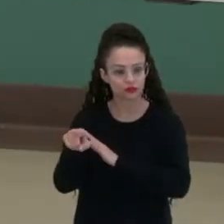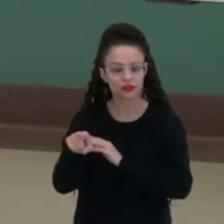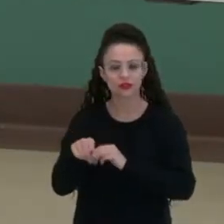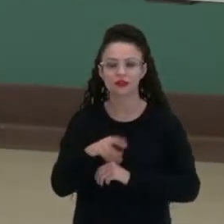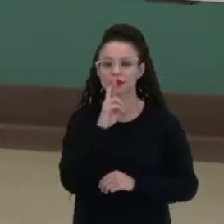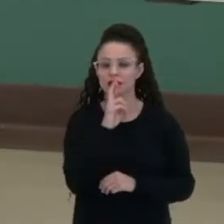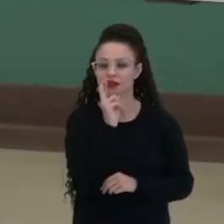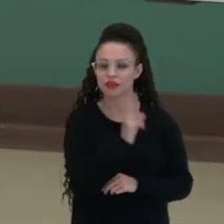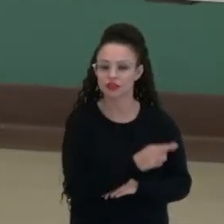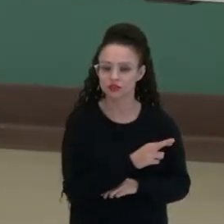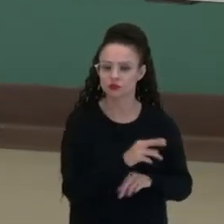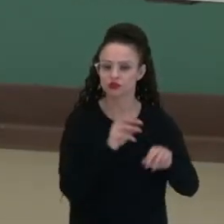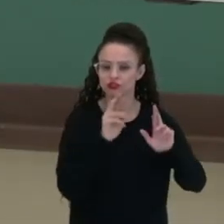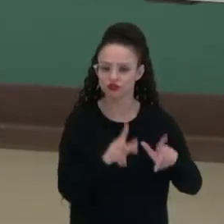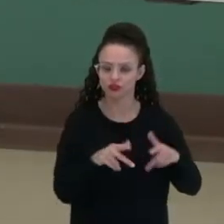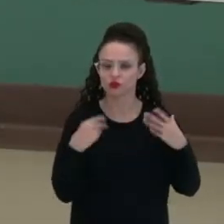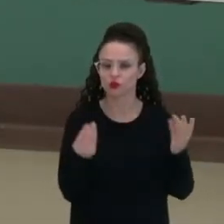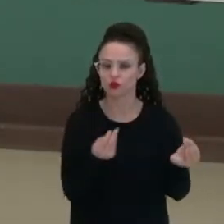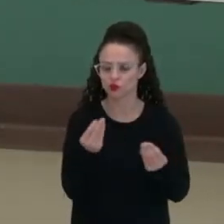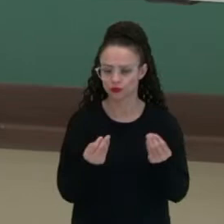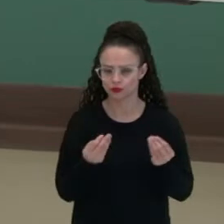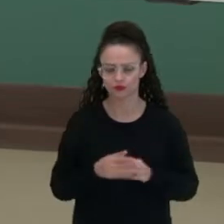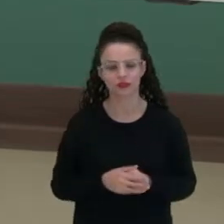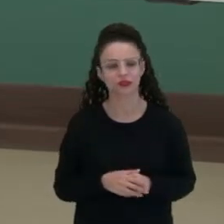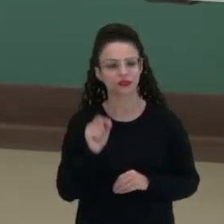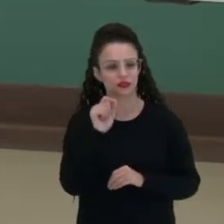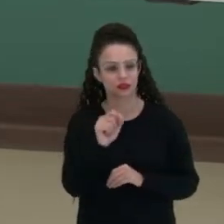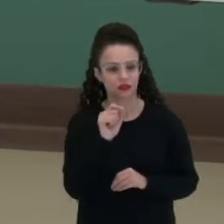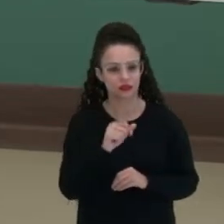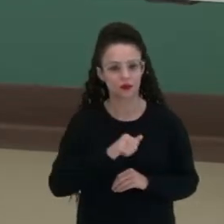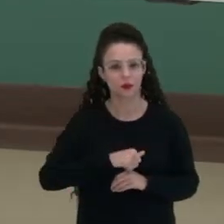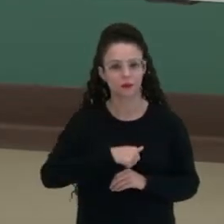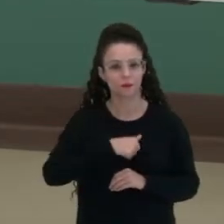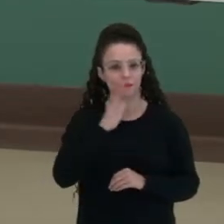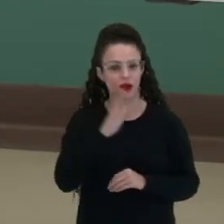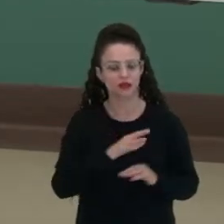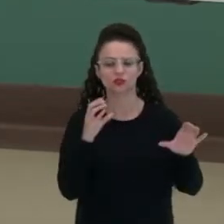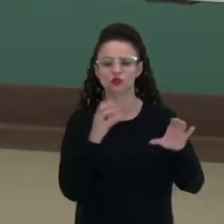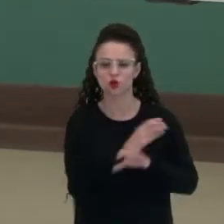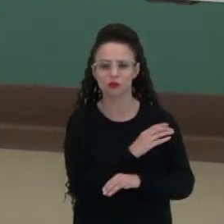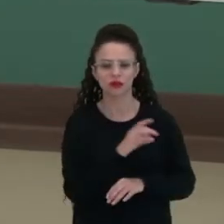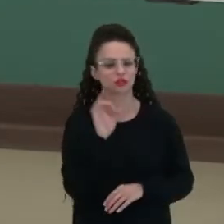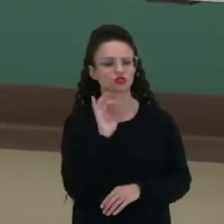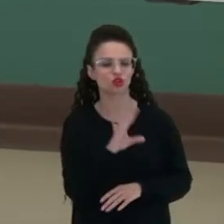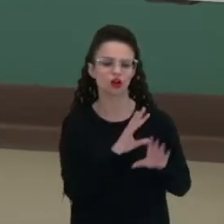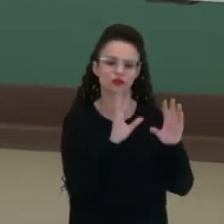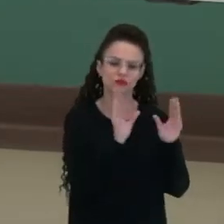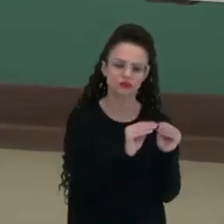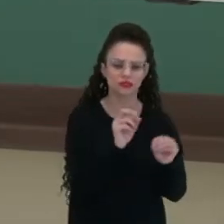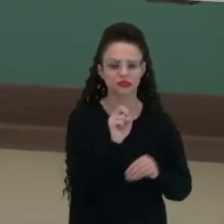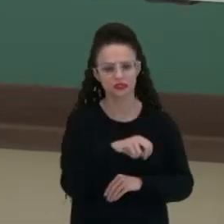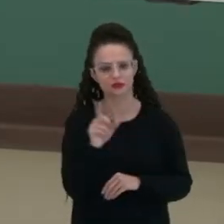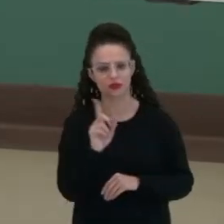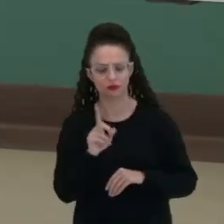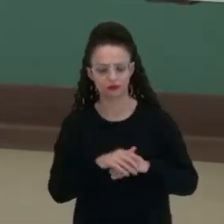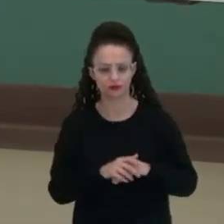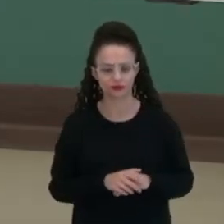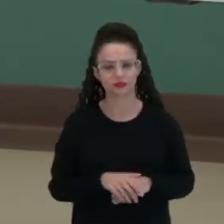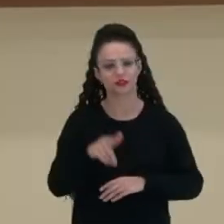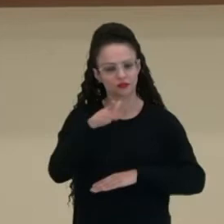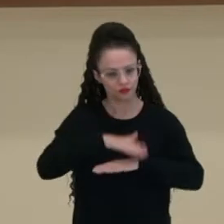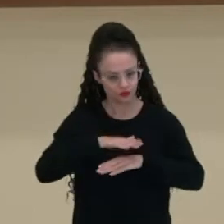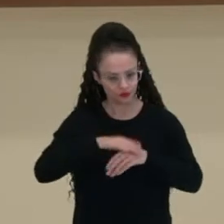resposta fosse dissertativa, ou seja, mais completa e não apenas no sim ou não?